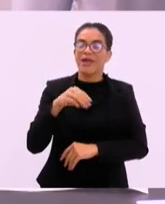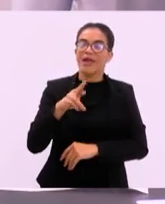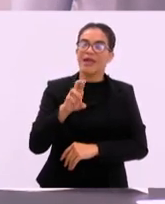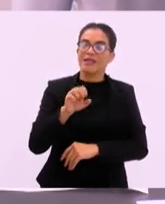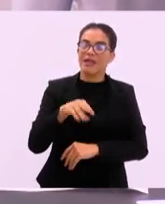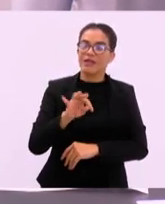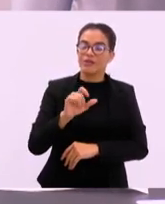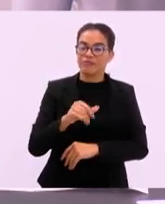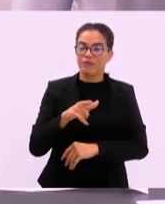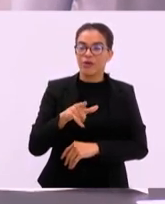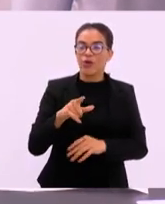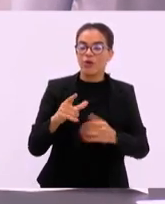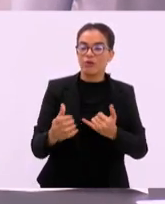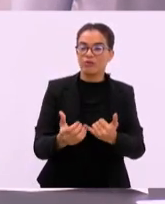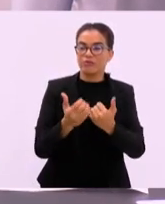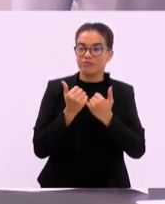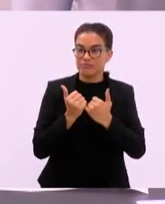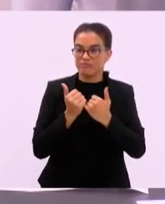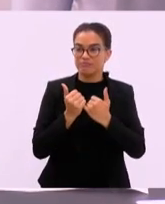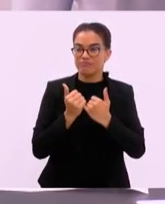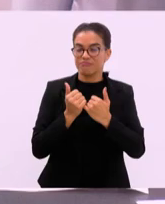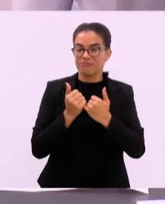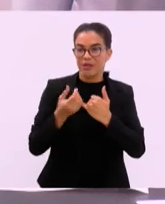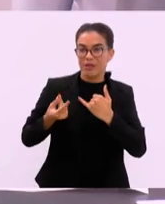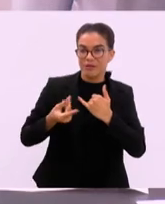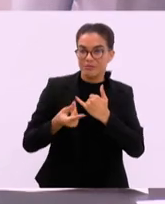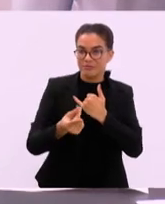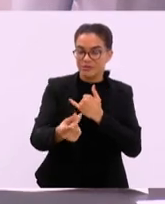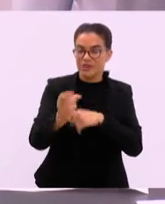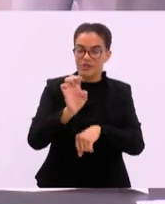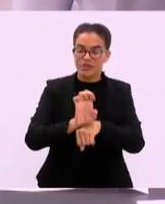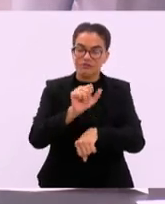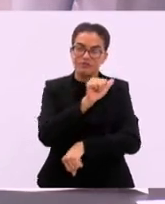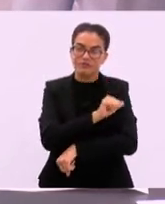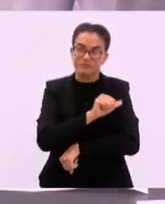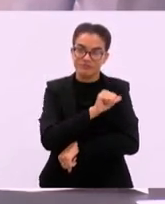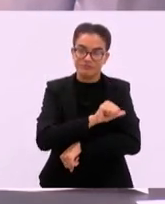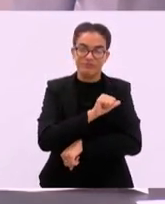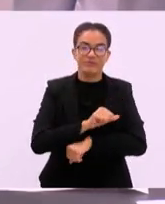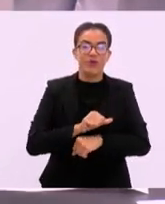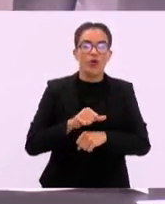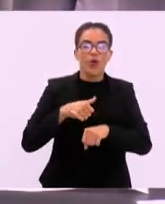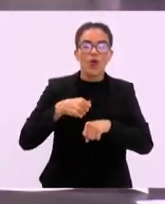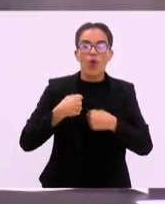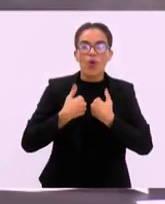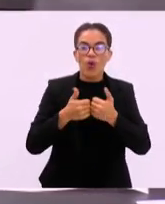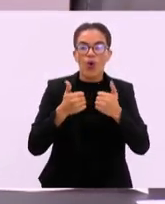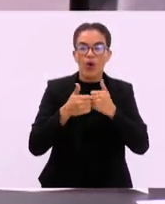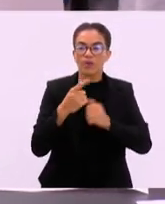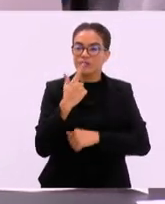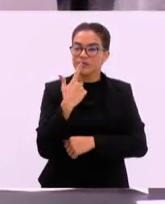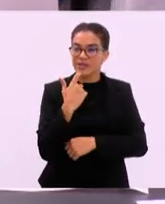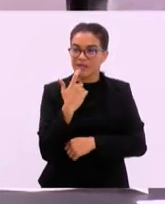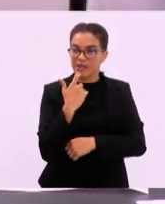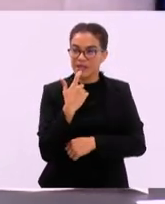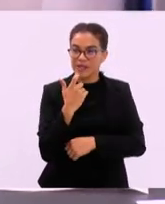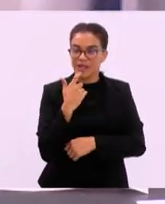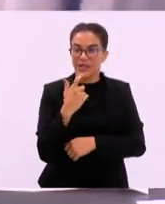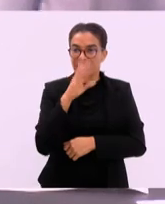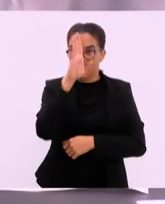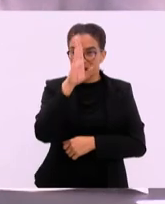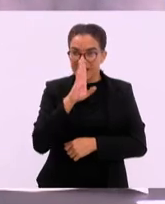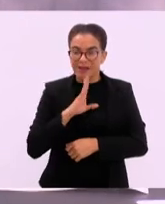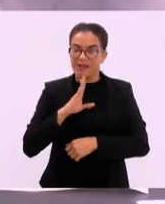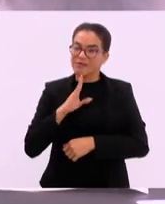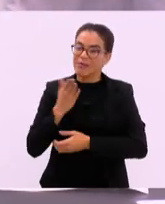Machado, que declara como patrimônio imaterial do Estado do Rio de Janeiro o ônibus vermelhinho, que presta